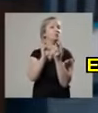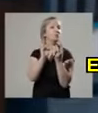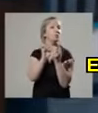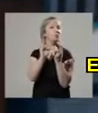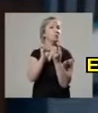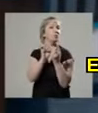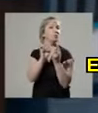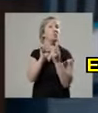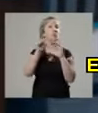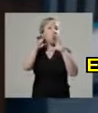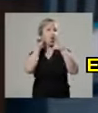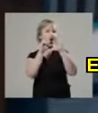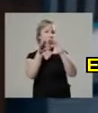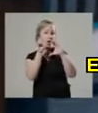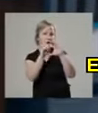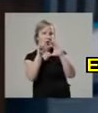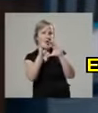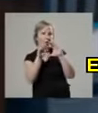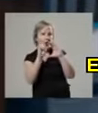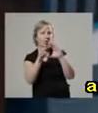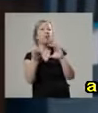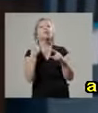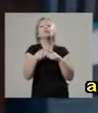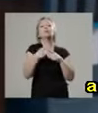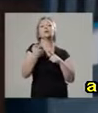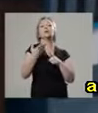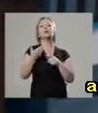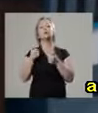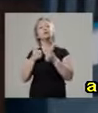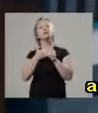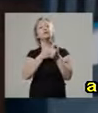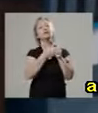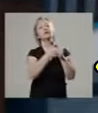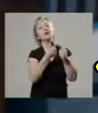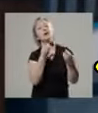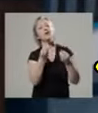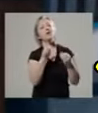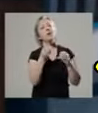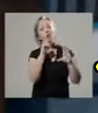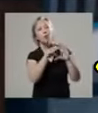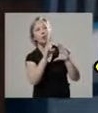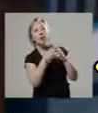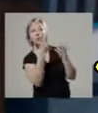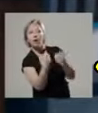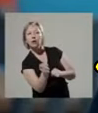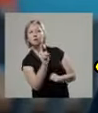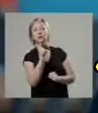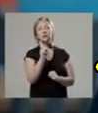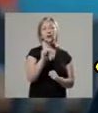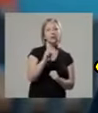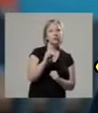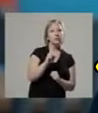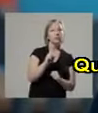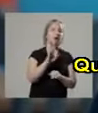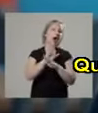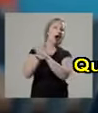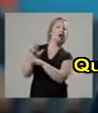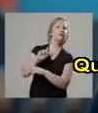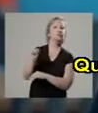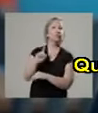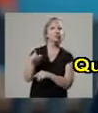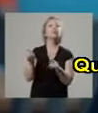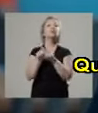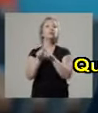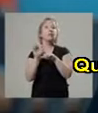Entramos em contato com a TV Globo, a gente queria acompanhar de perto como que ela ia abraçar essa campanha,